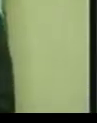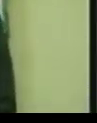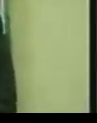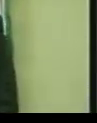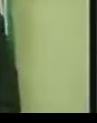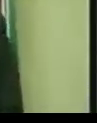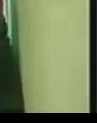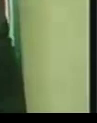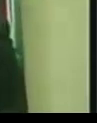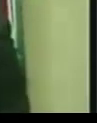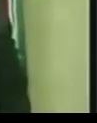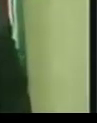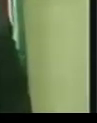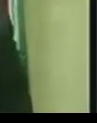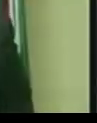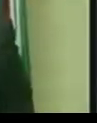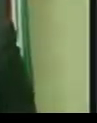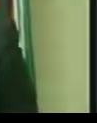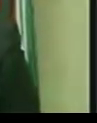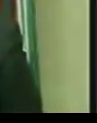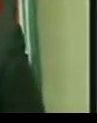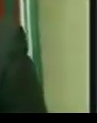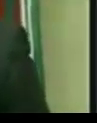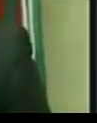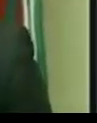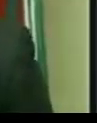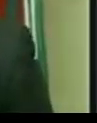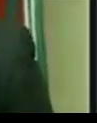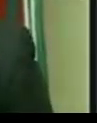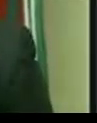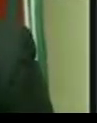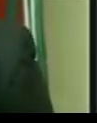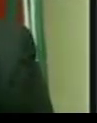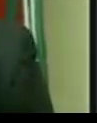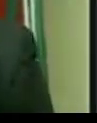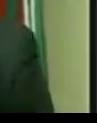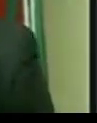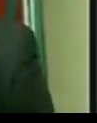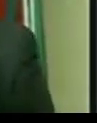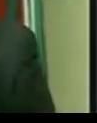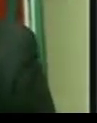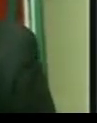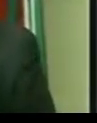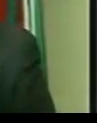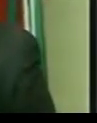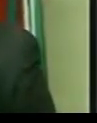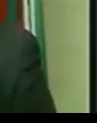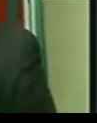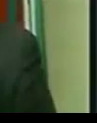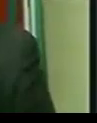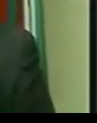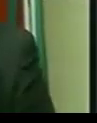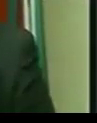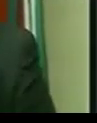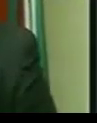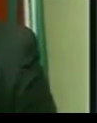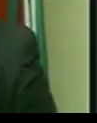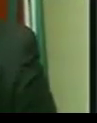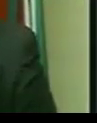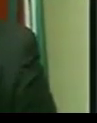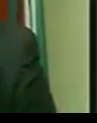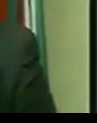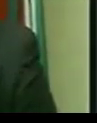dele aqui em Criciúma é muito importante, até como nós colocamos, são obras importantes, marcos aqui da